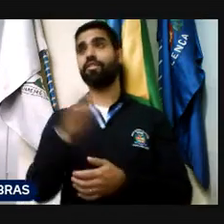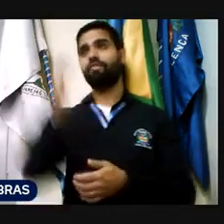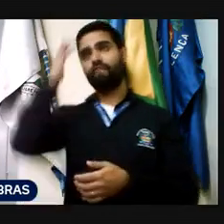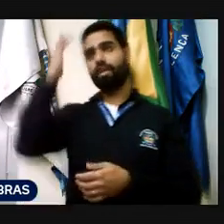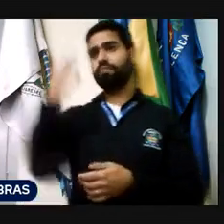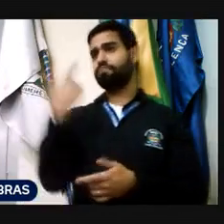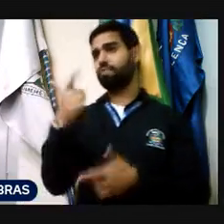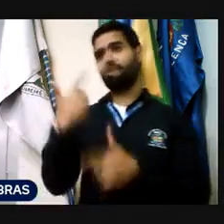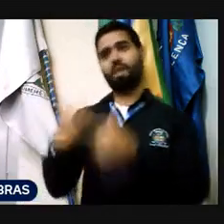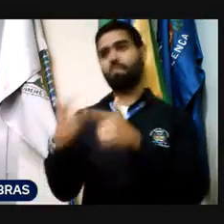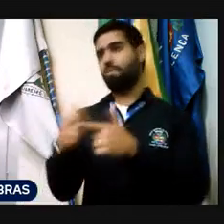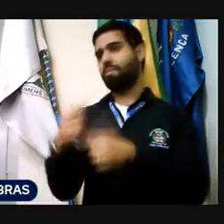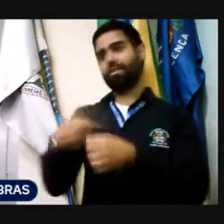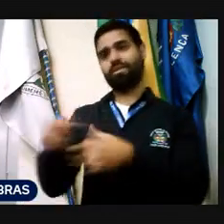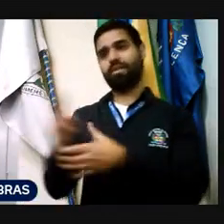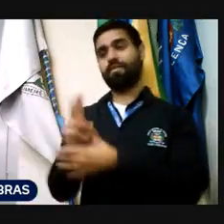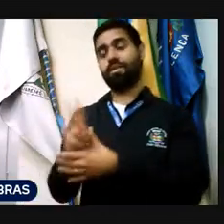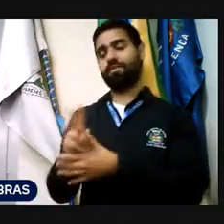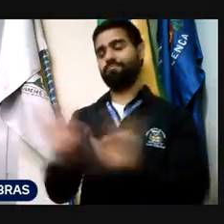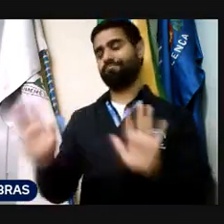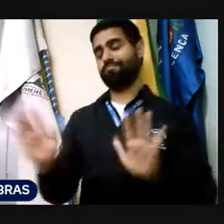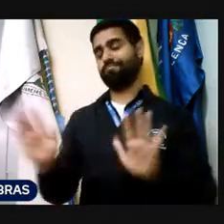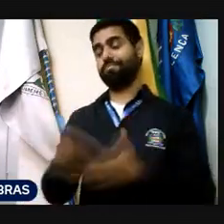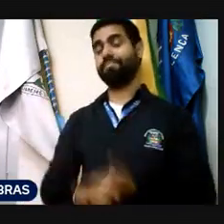ter mais problema na nossa cidade. Então,